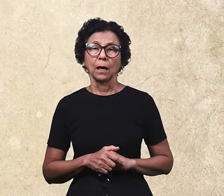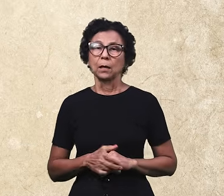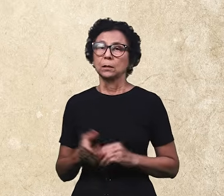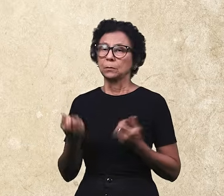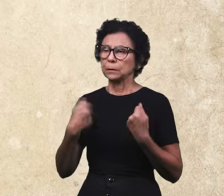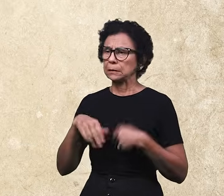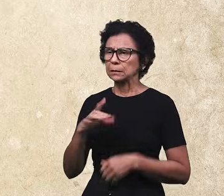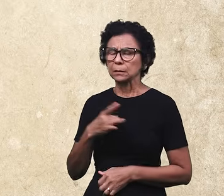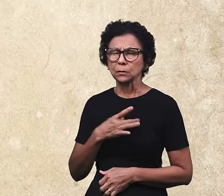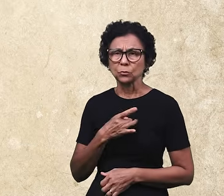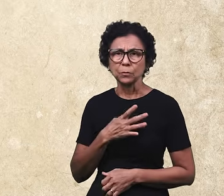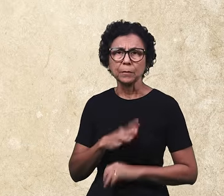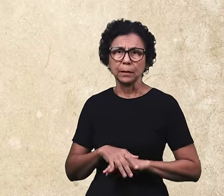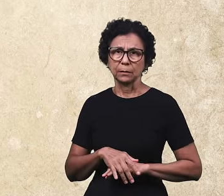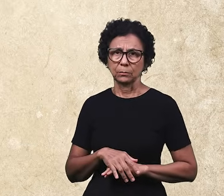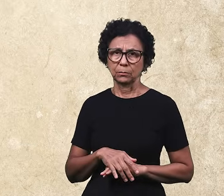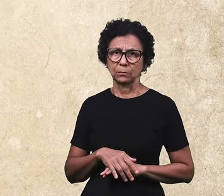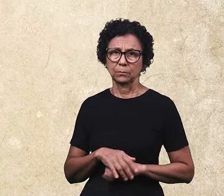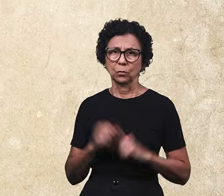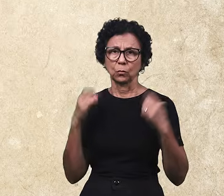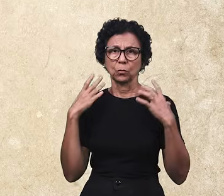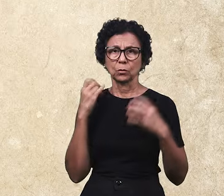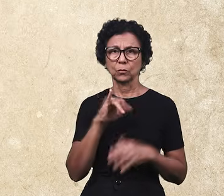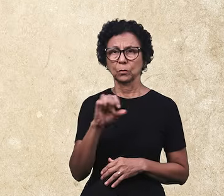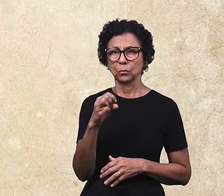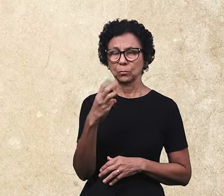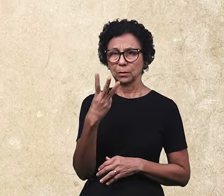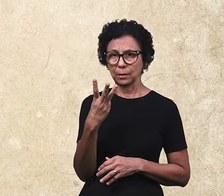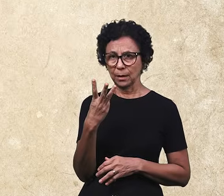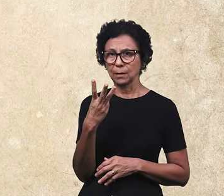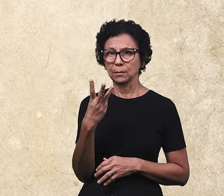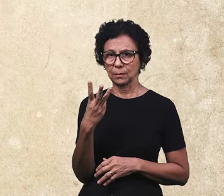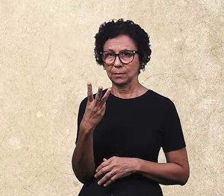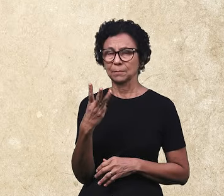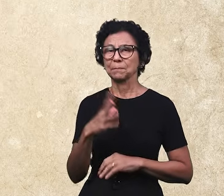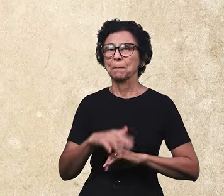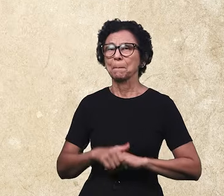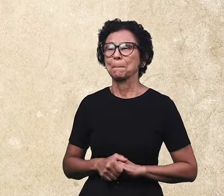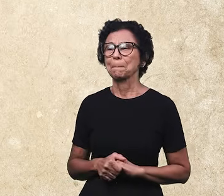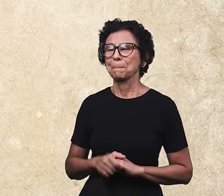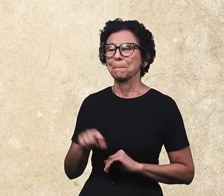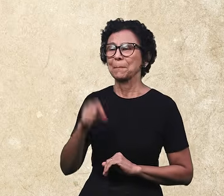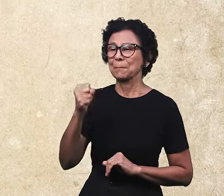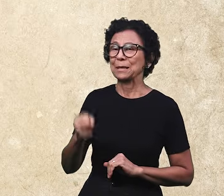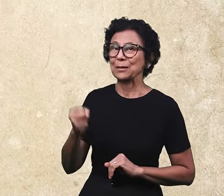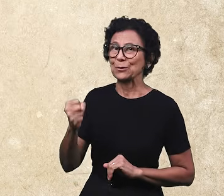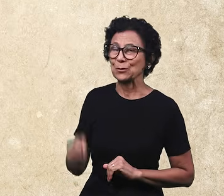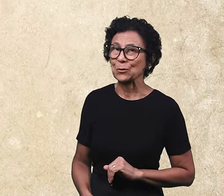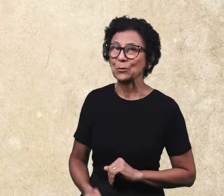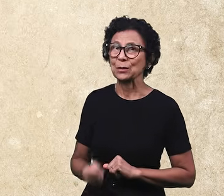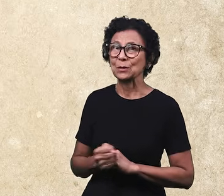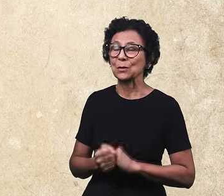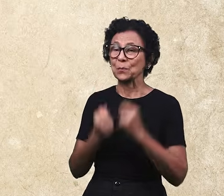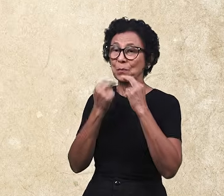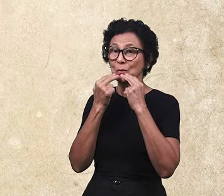Porque a mensagem que ele trazia era uma mensagem boa, era boa nova,